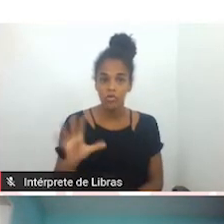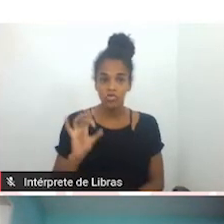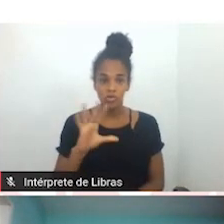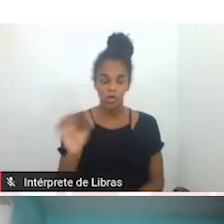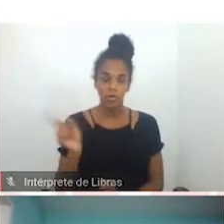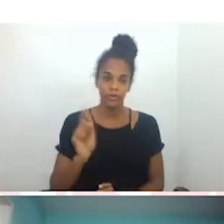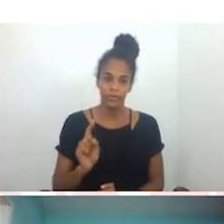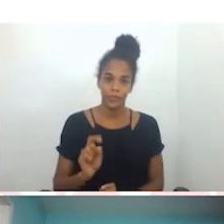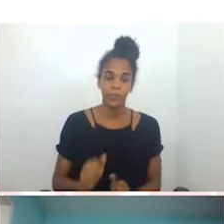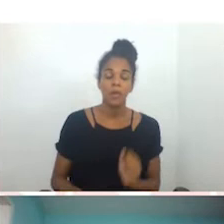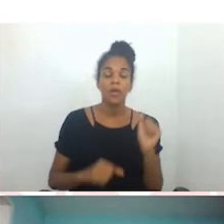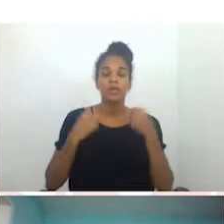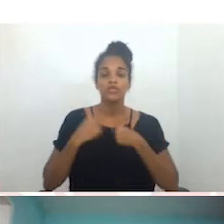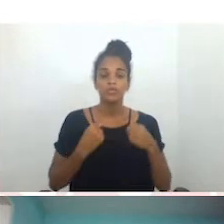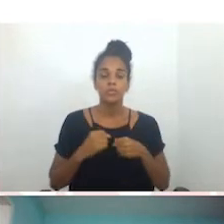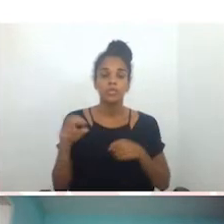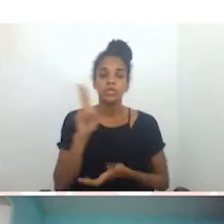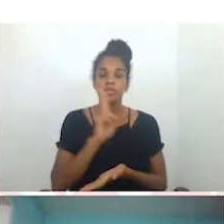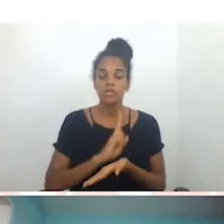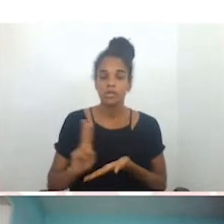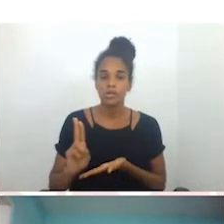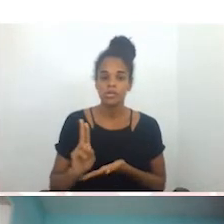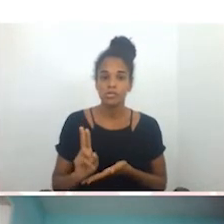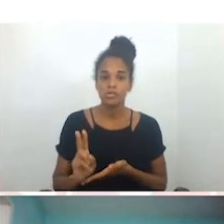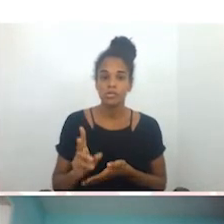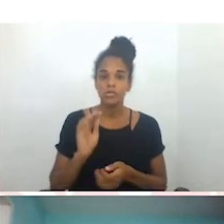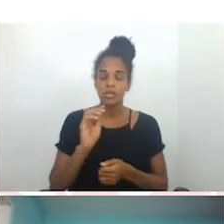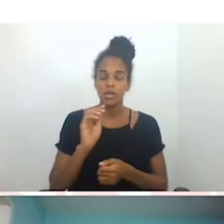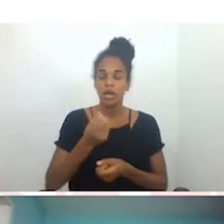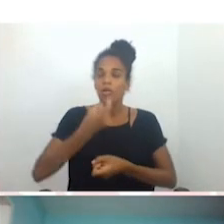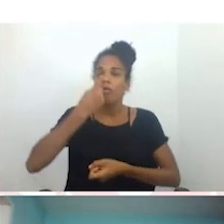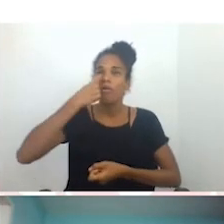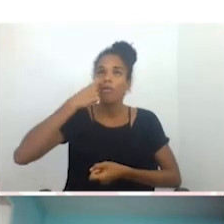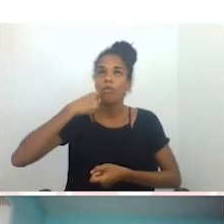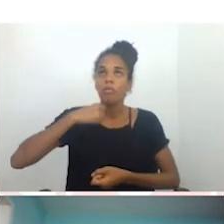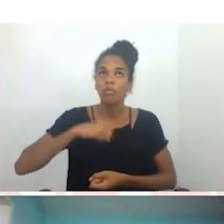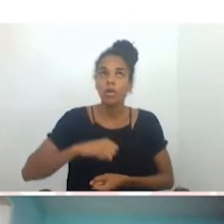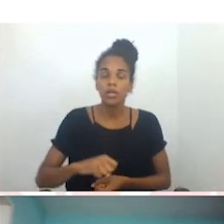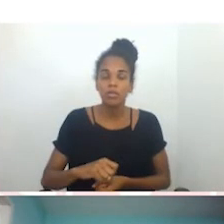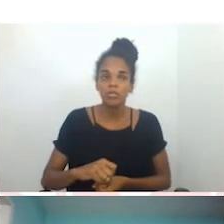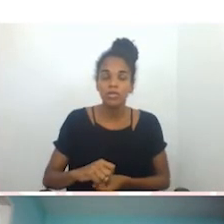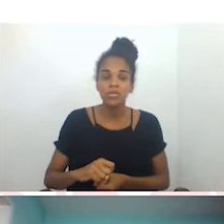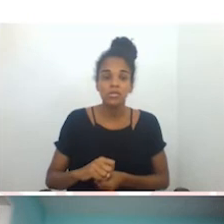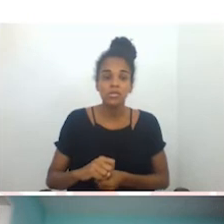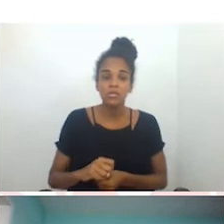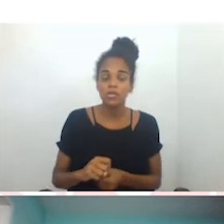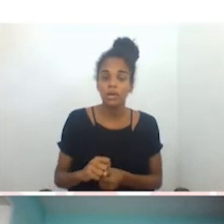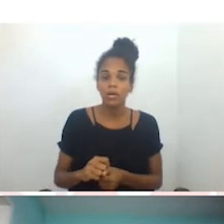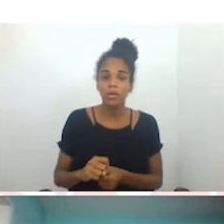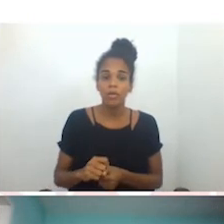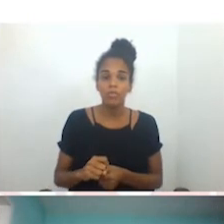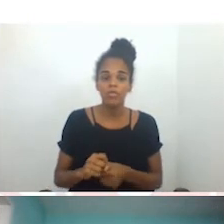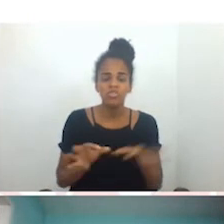disso? Não. A gente só está querendo fazer uma intubação numa atmosfera ideal. Uma intubação de uma forma